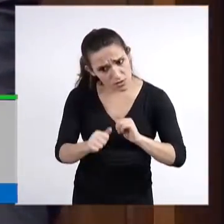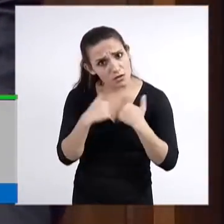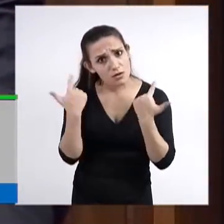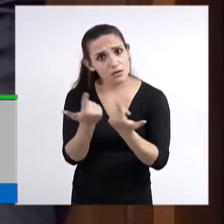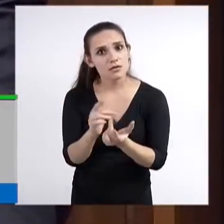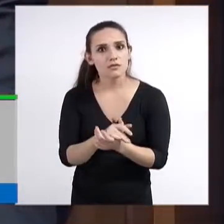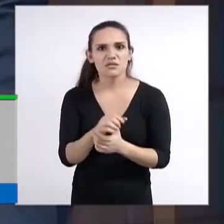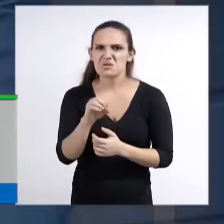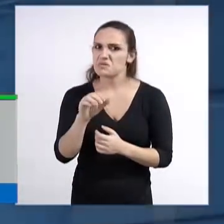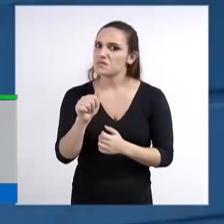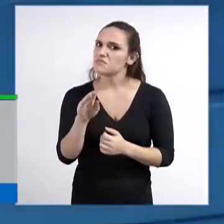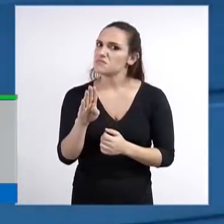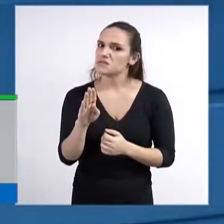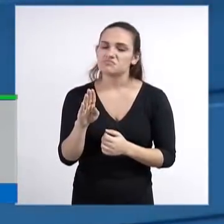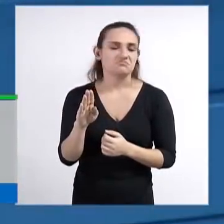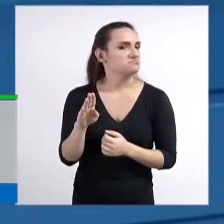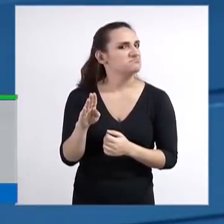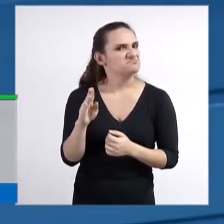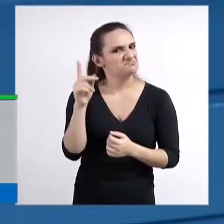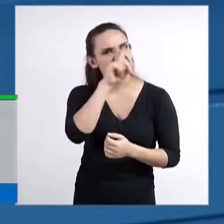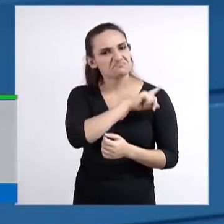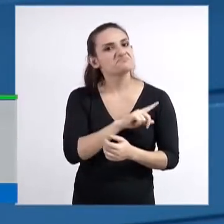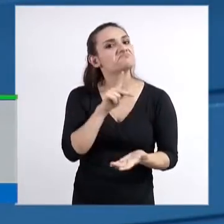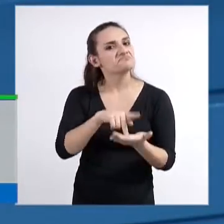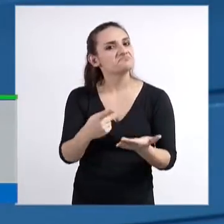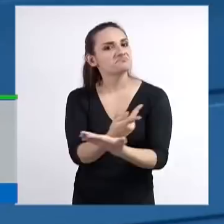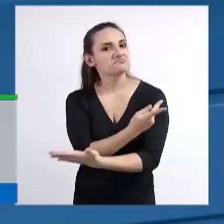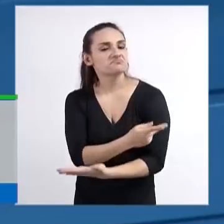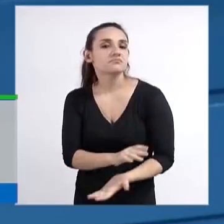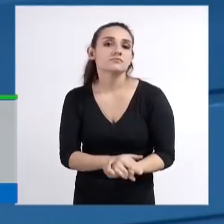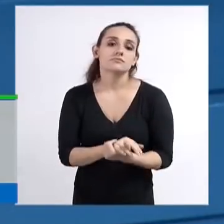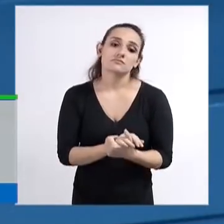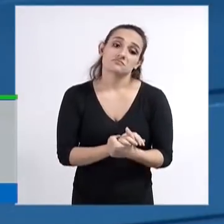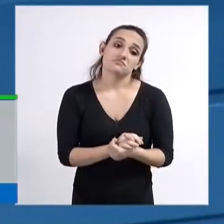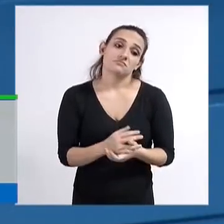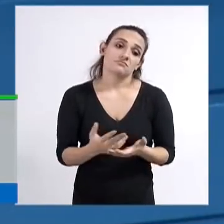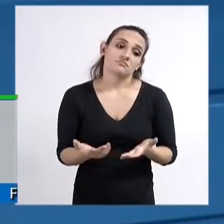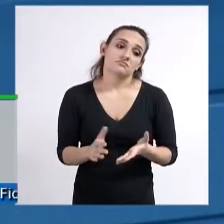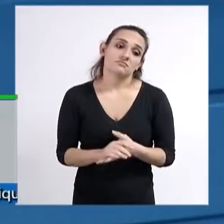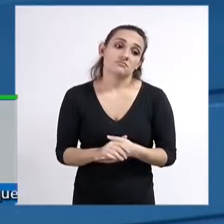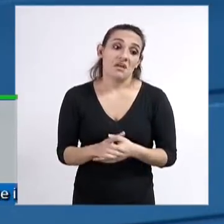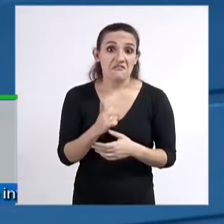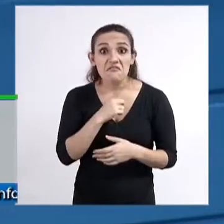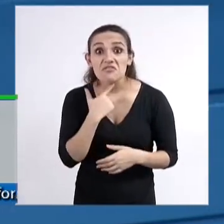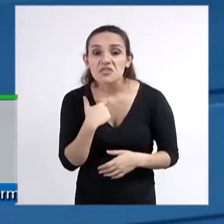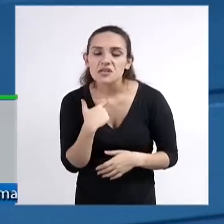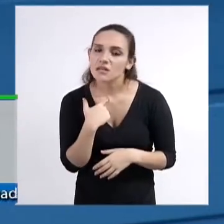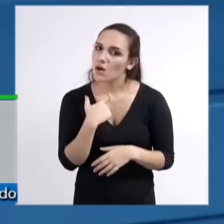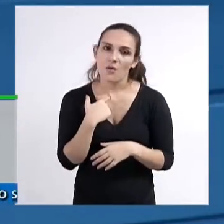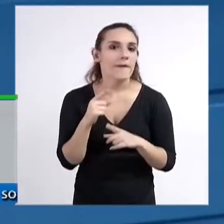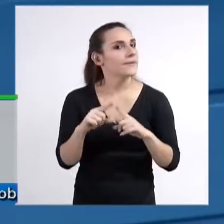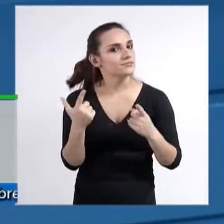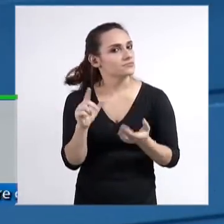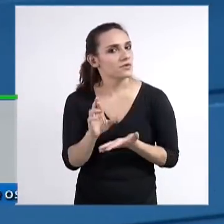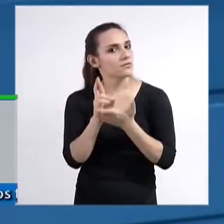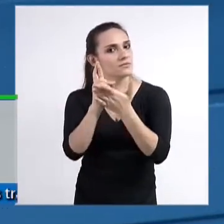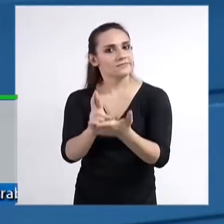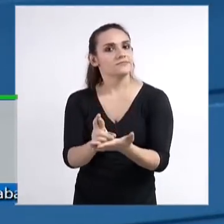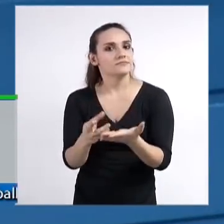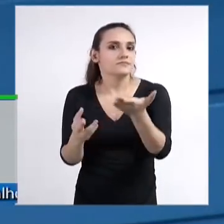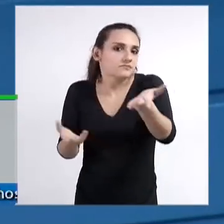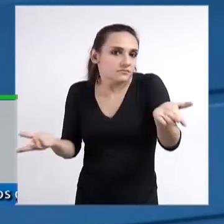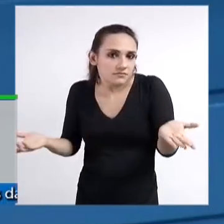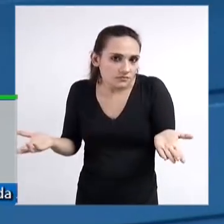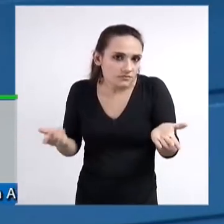acho que a OAB ontem realmente falhou, né? Talvez não tenha sido por intenção, mas deixou de ter um representante, Vossa